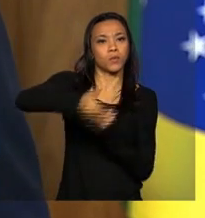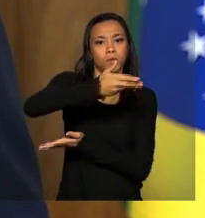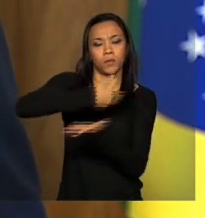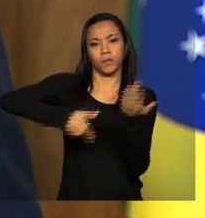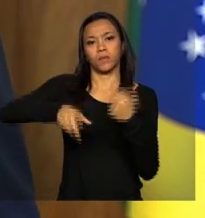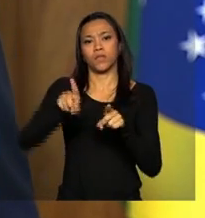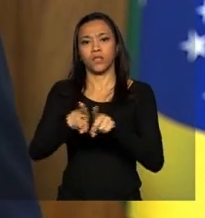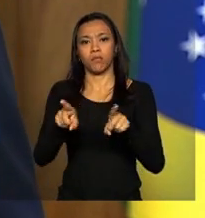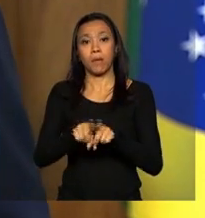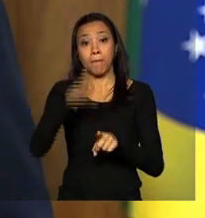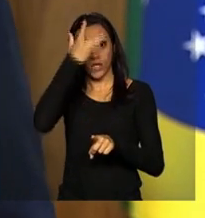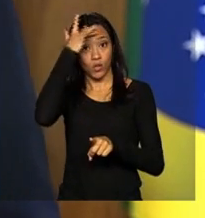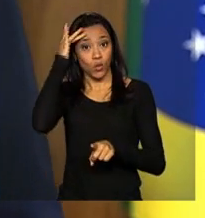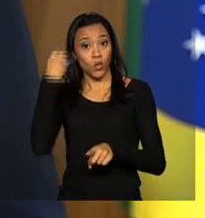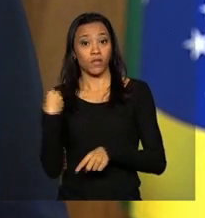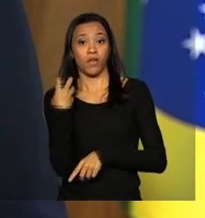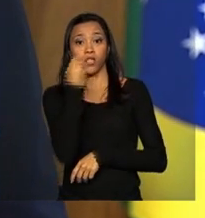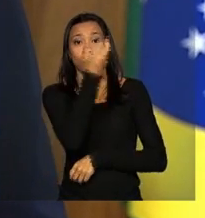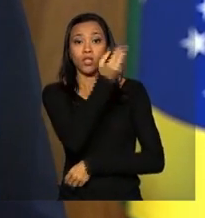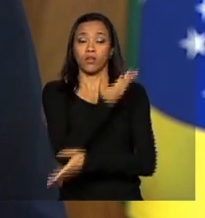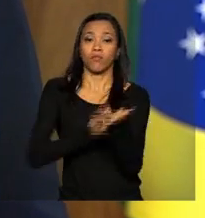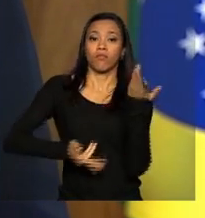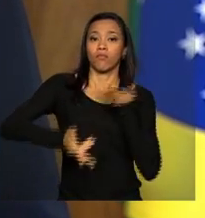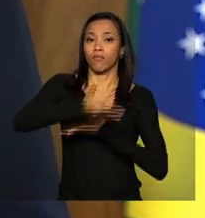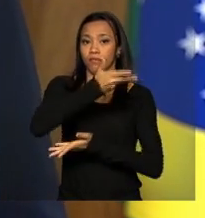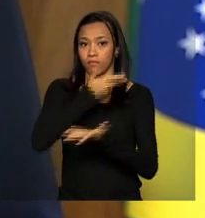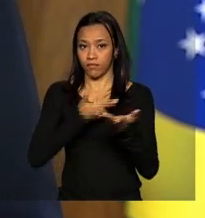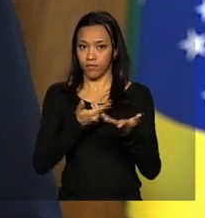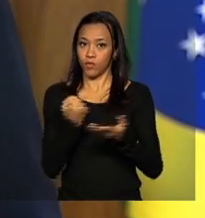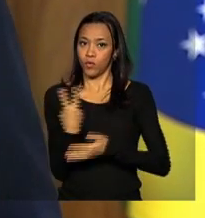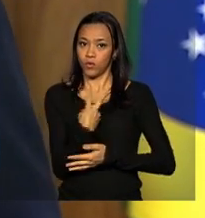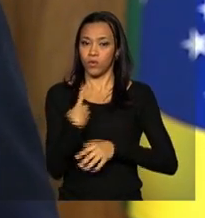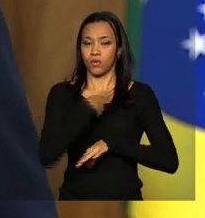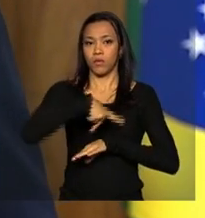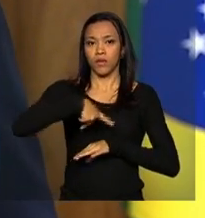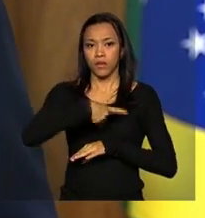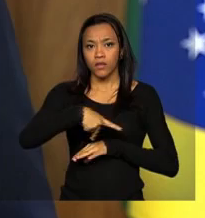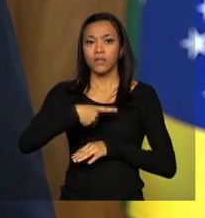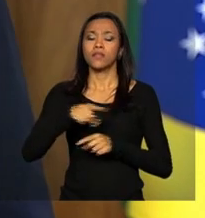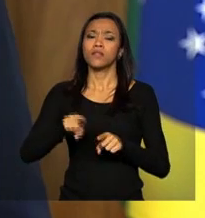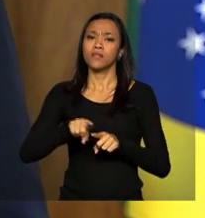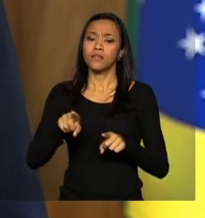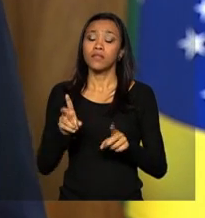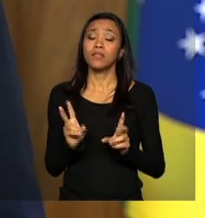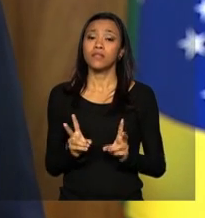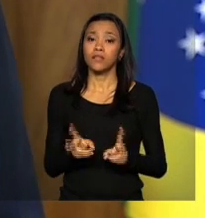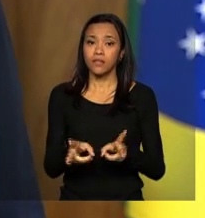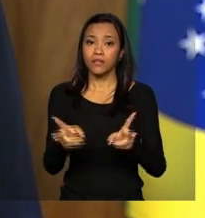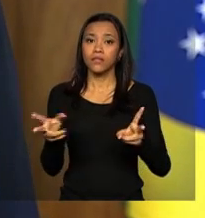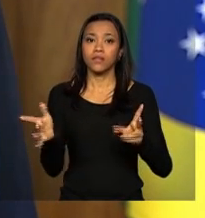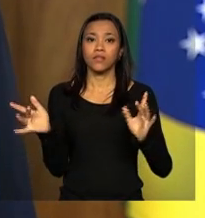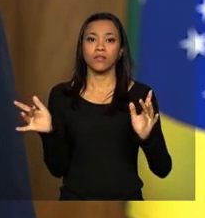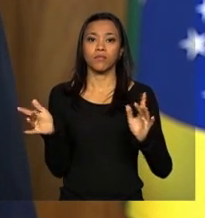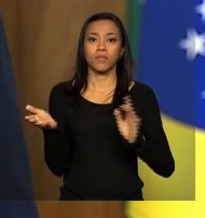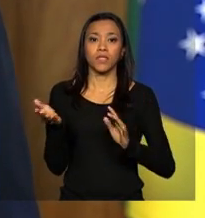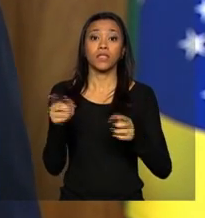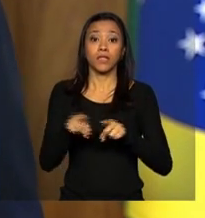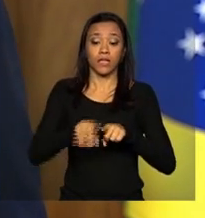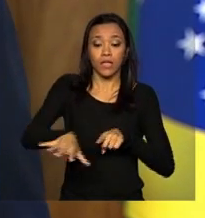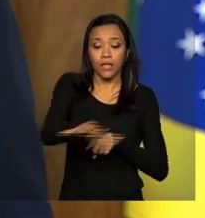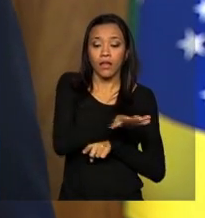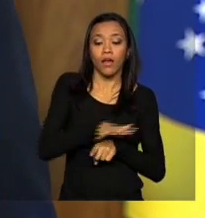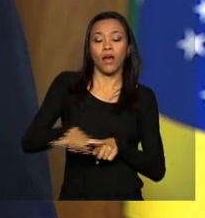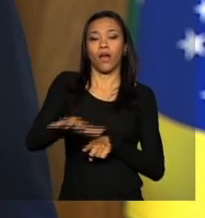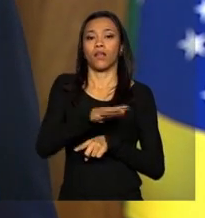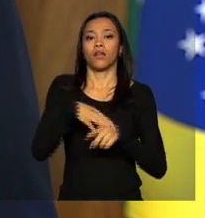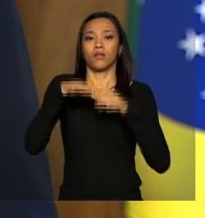na integração produtiva e da infraestrutura, na integração do setor energético e